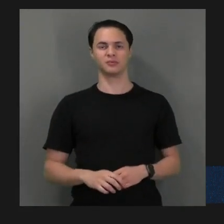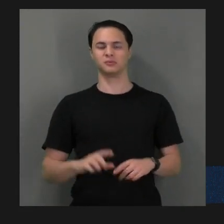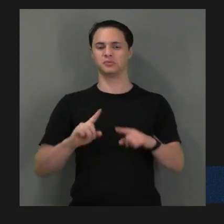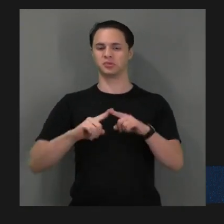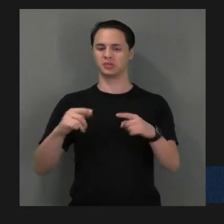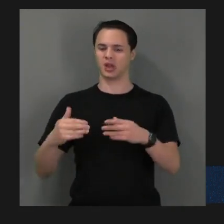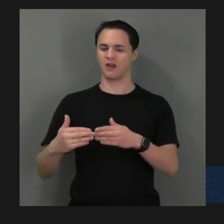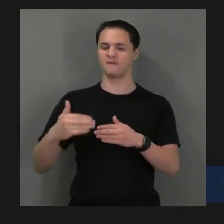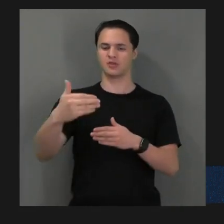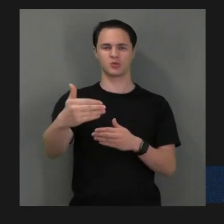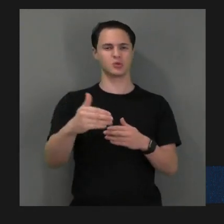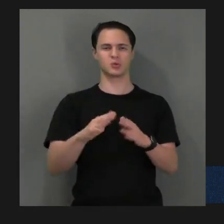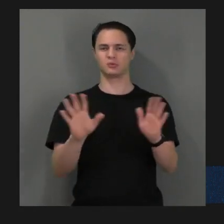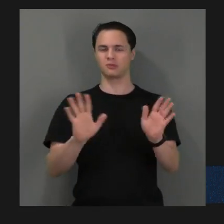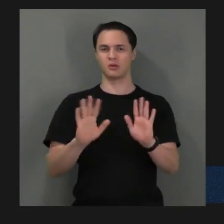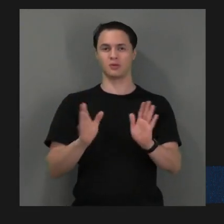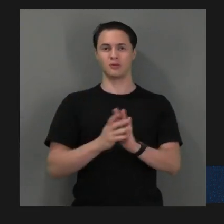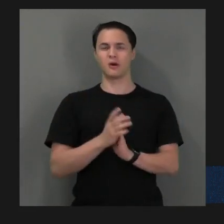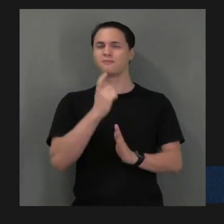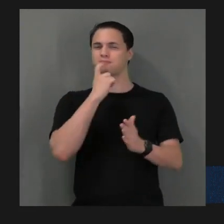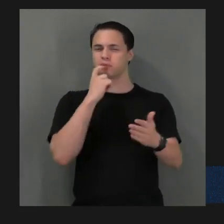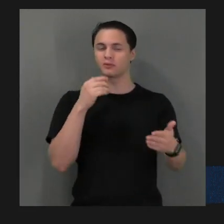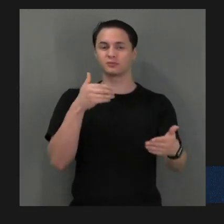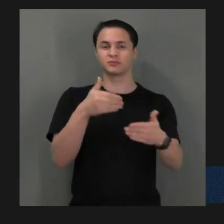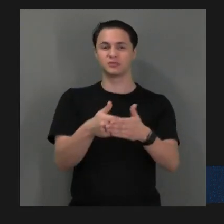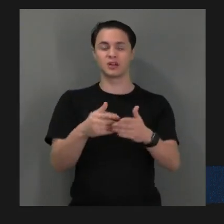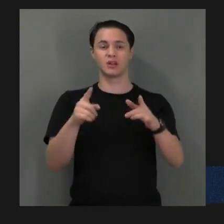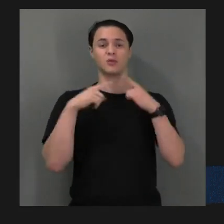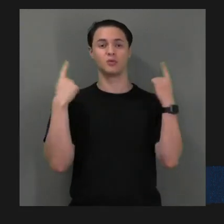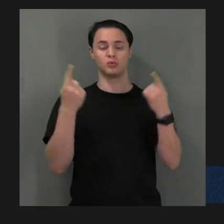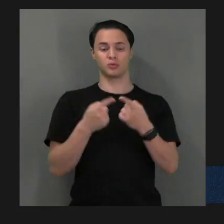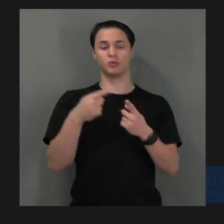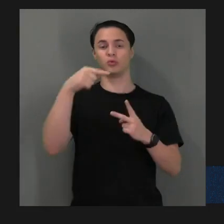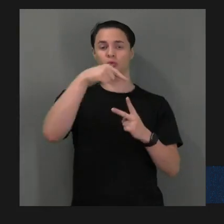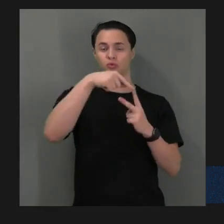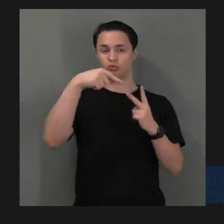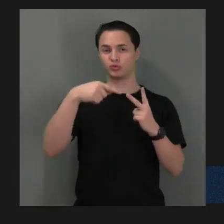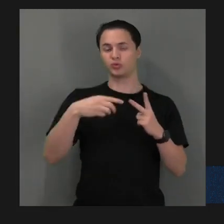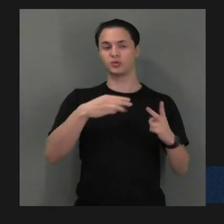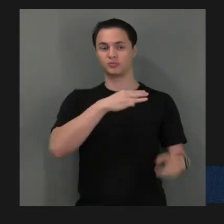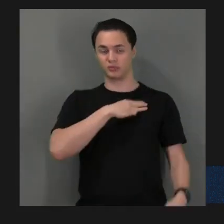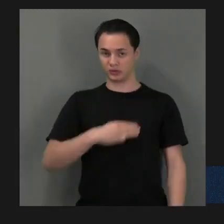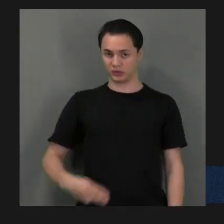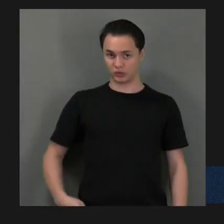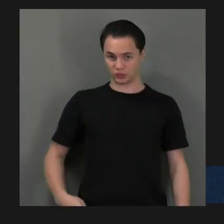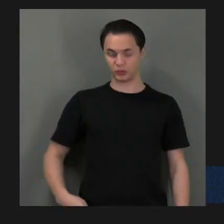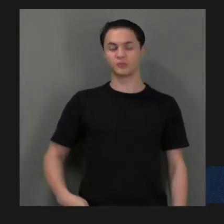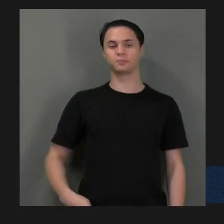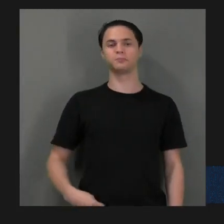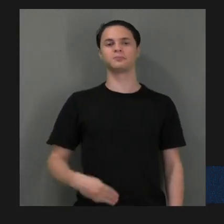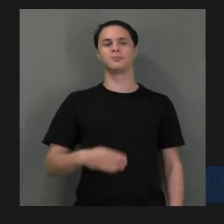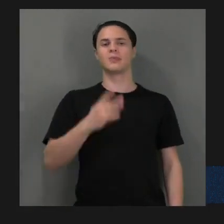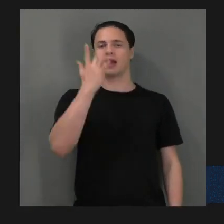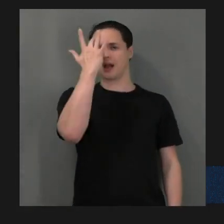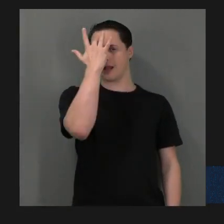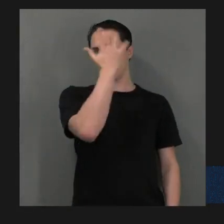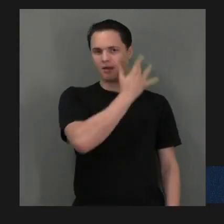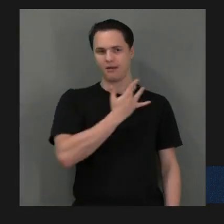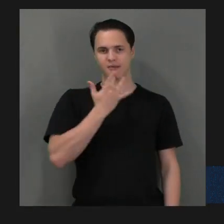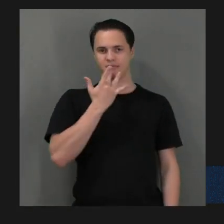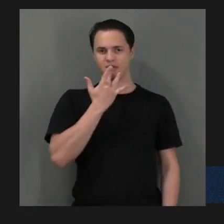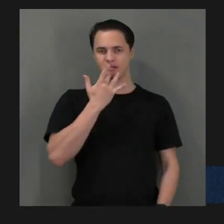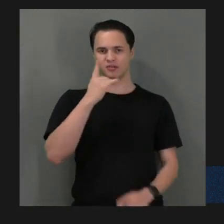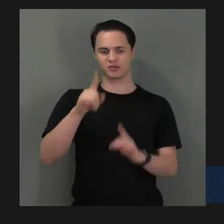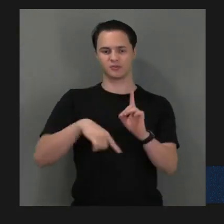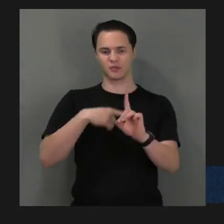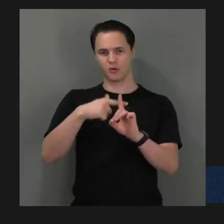avançou. Recentemente estiveram reunidos os dois ministros da Fazenda, o Haddad, do Brasil, e